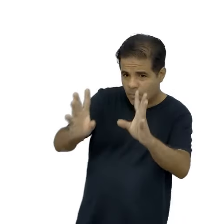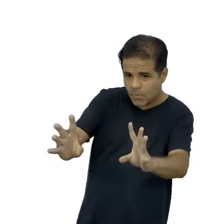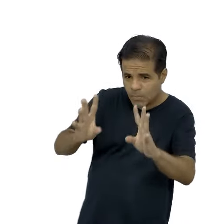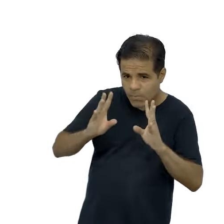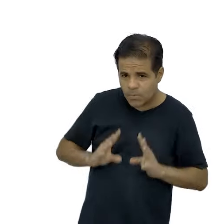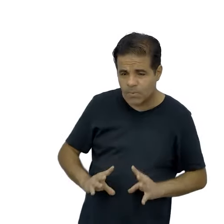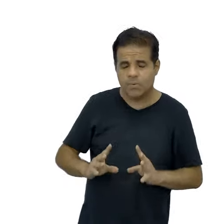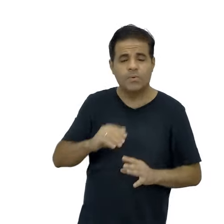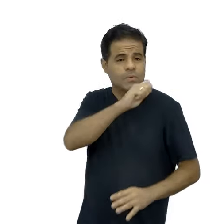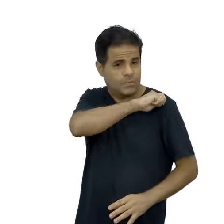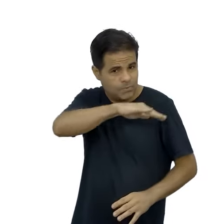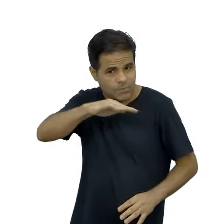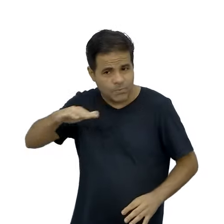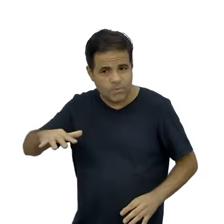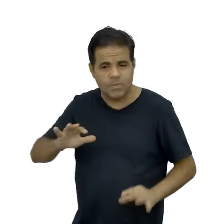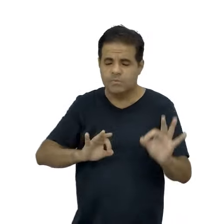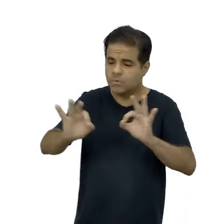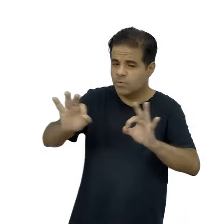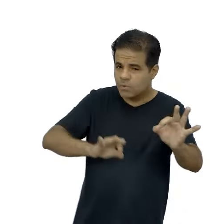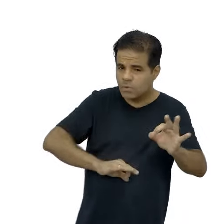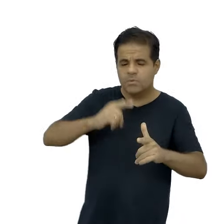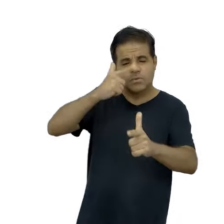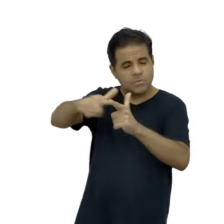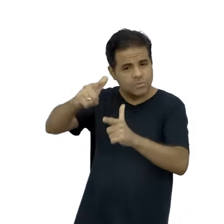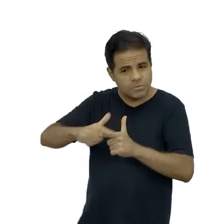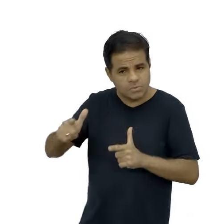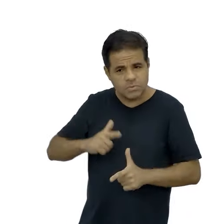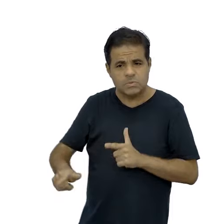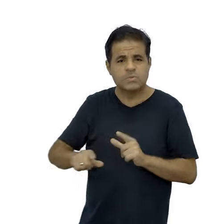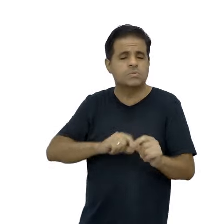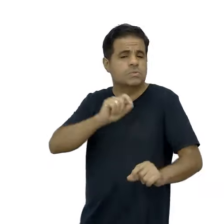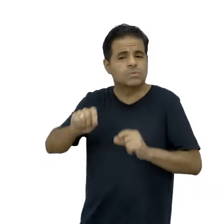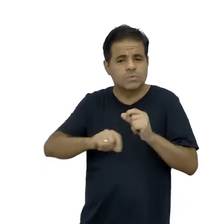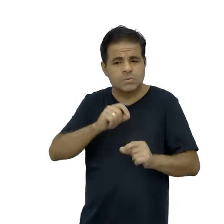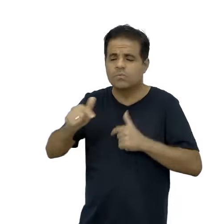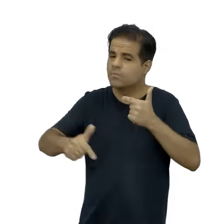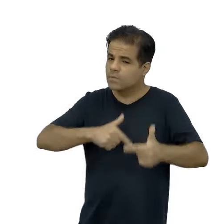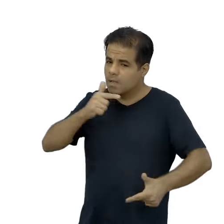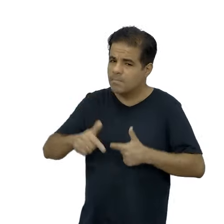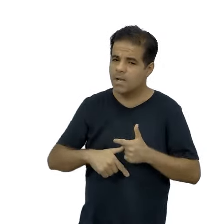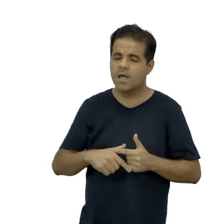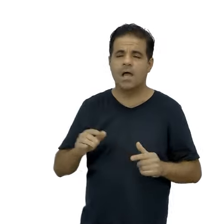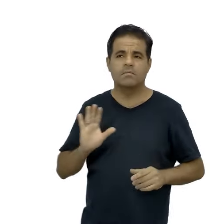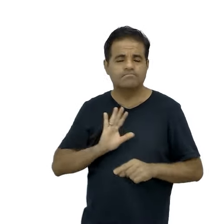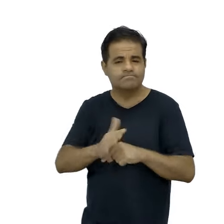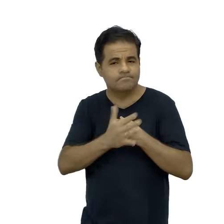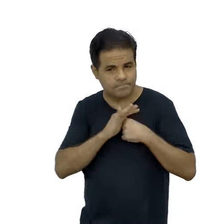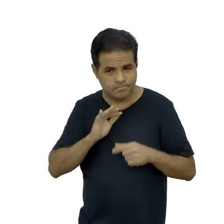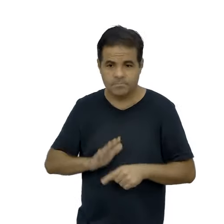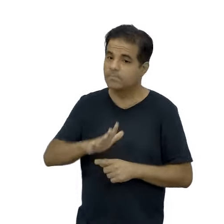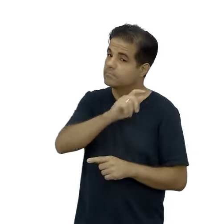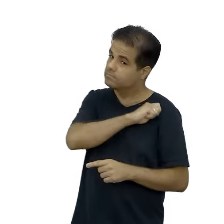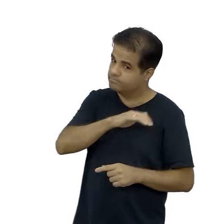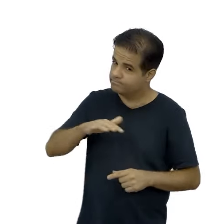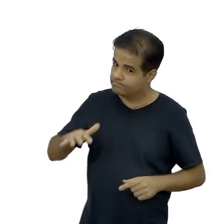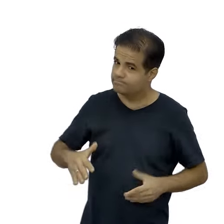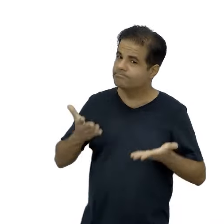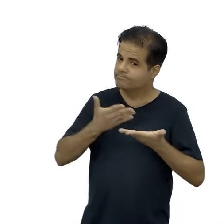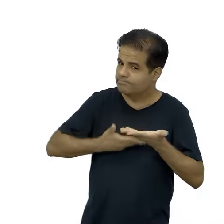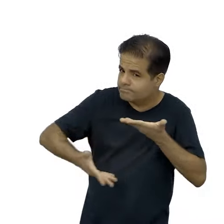desse aluno, a resolução de problemas, o trabalhar essa cooperação entre alunos,